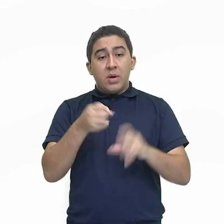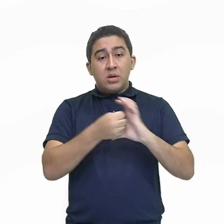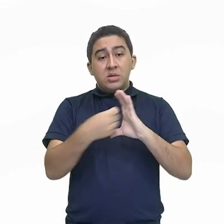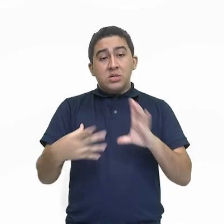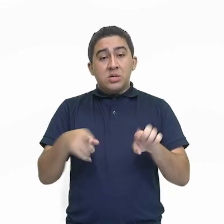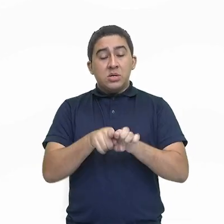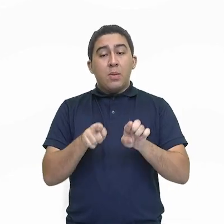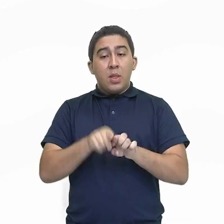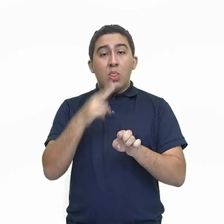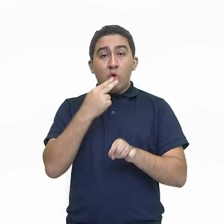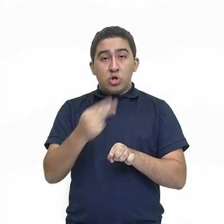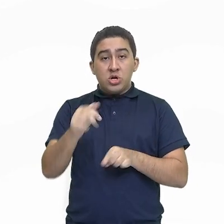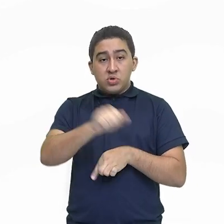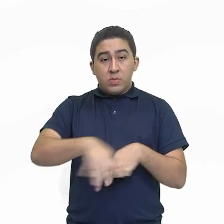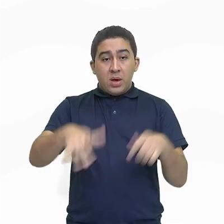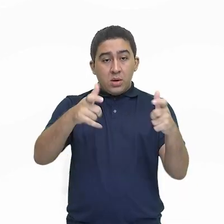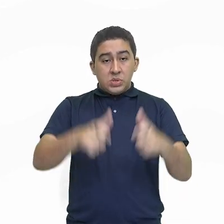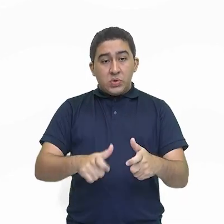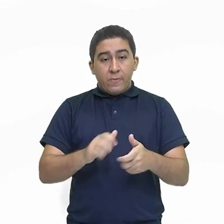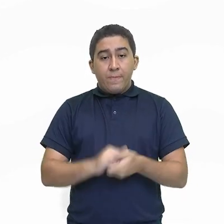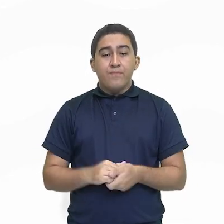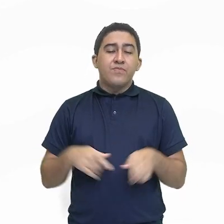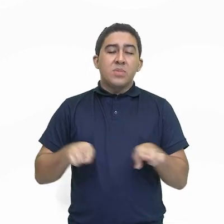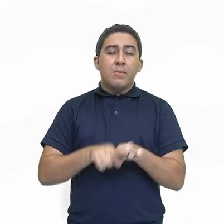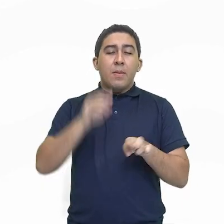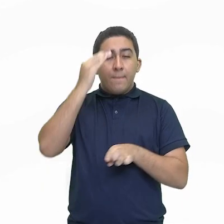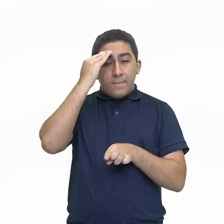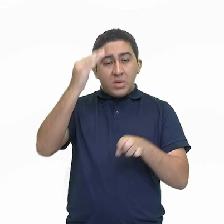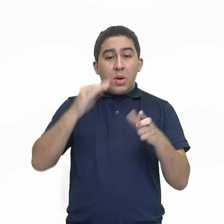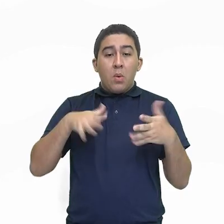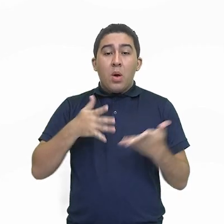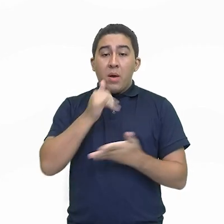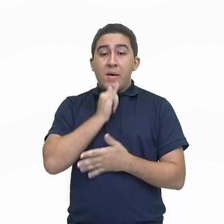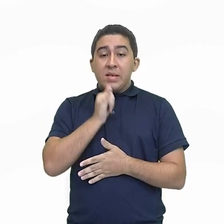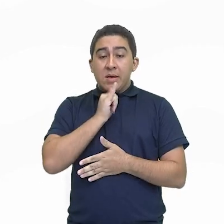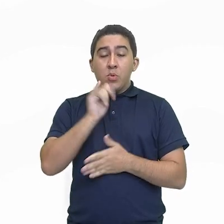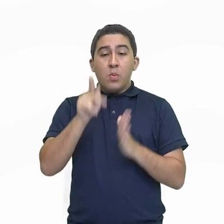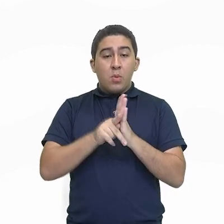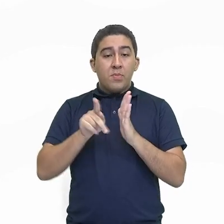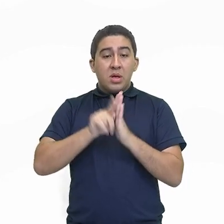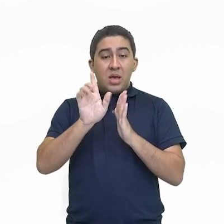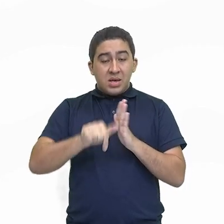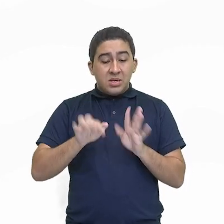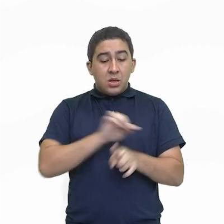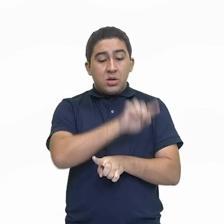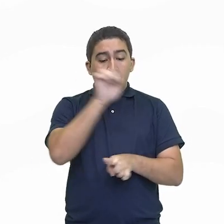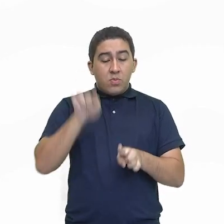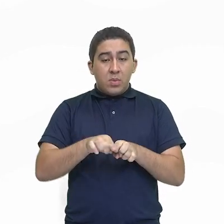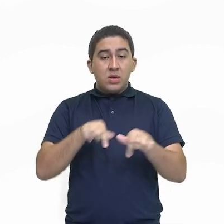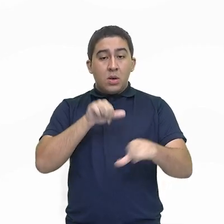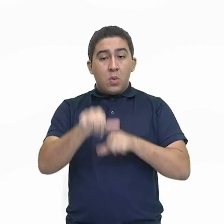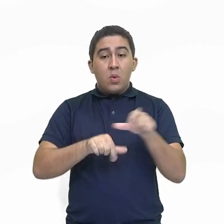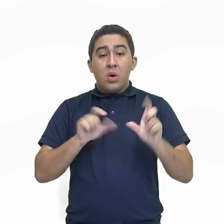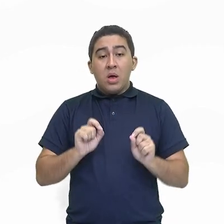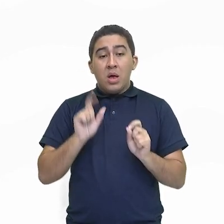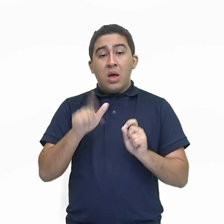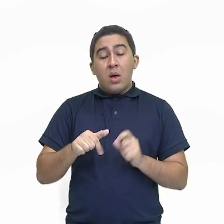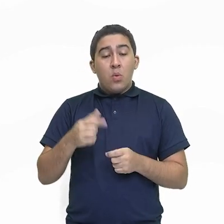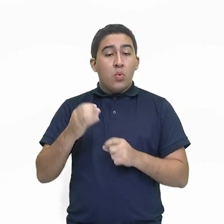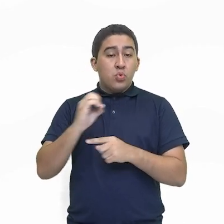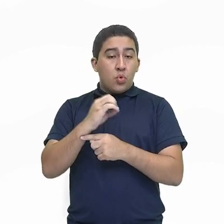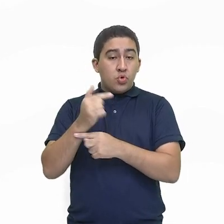e nutrientes no meio ambiente. E aí nós temos como exemplos de ciclos biogeoquímicos o ciclo